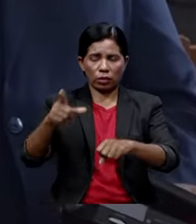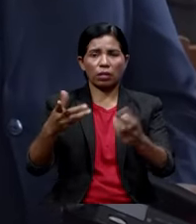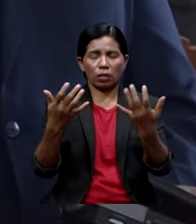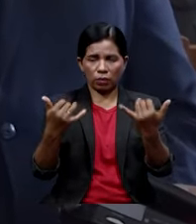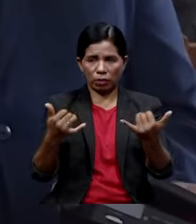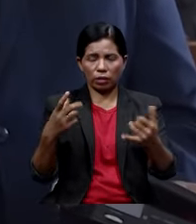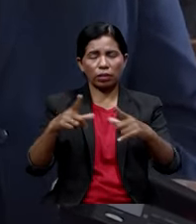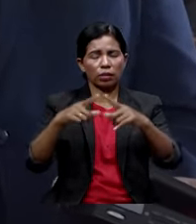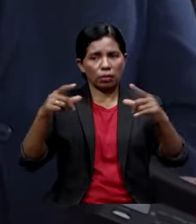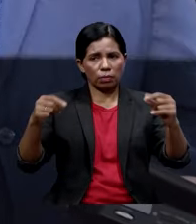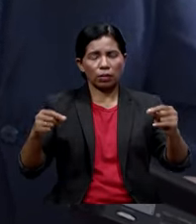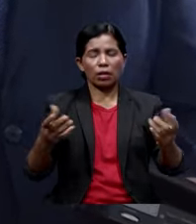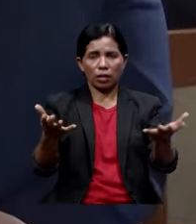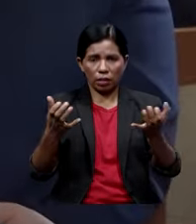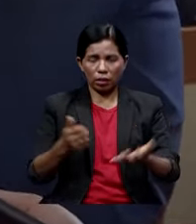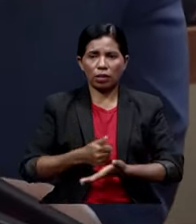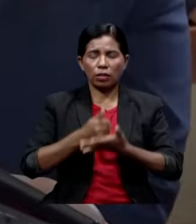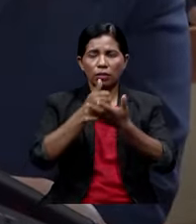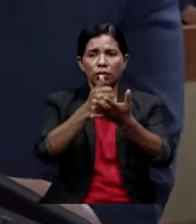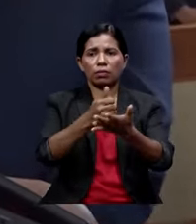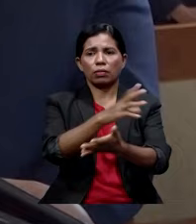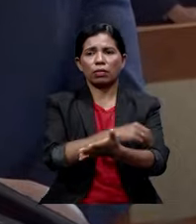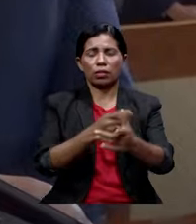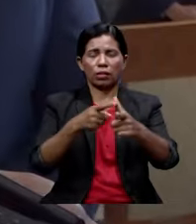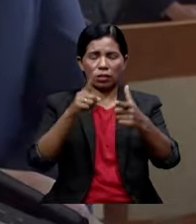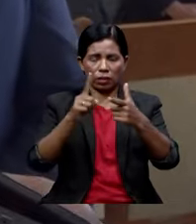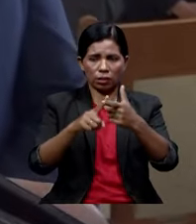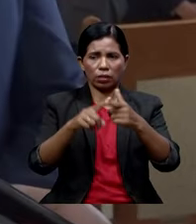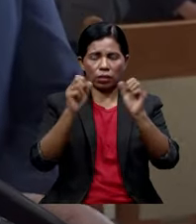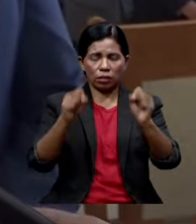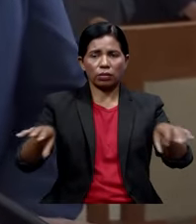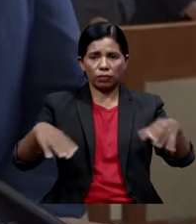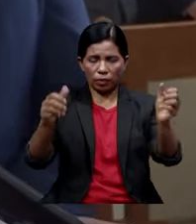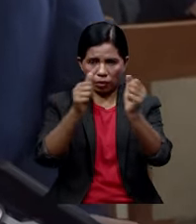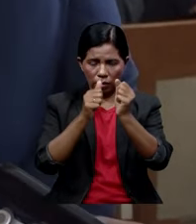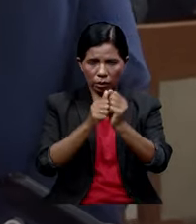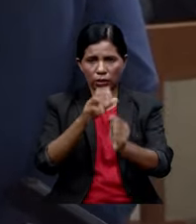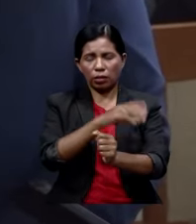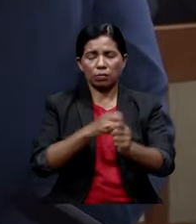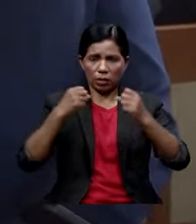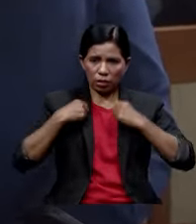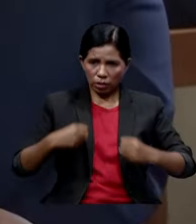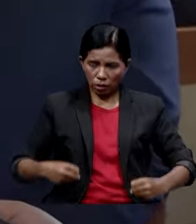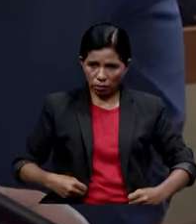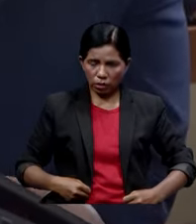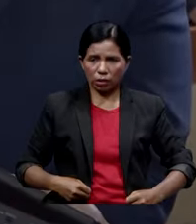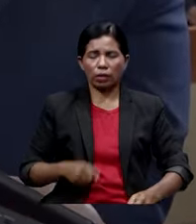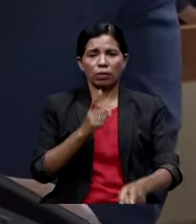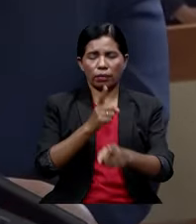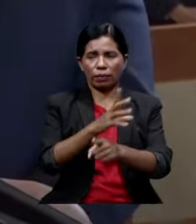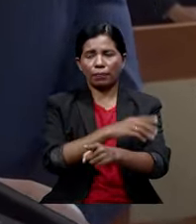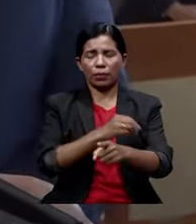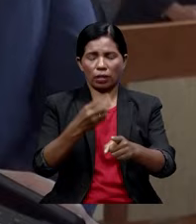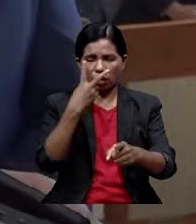O Japão está disposto a impulsionar firmemente a cooperação na área de saúde também. Para além